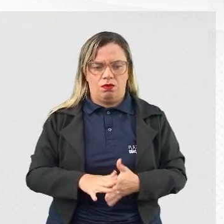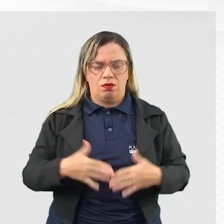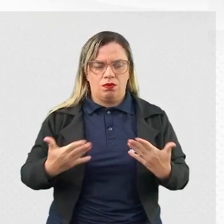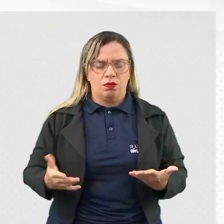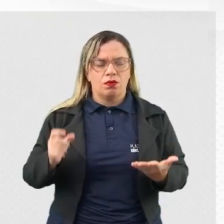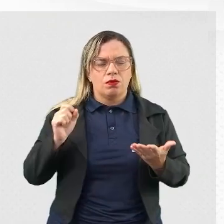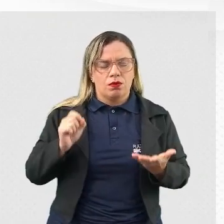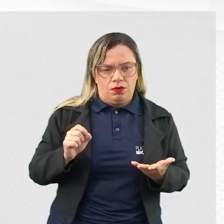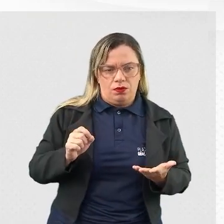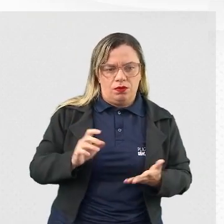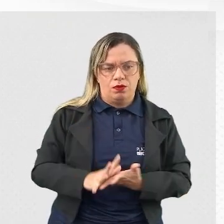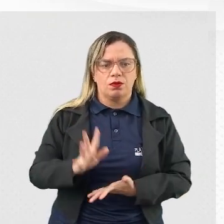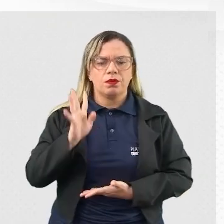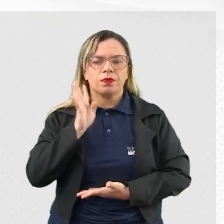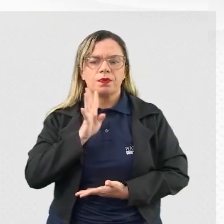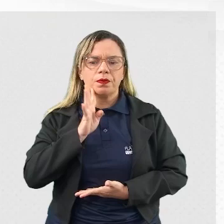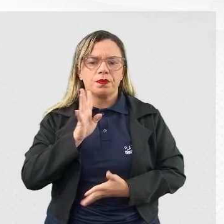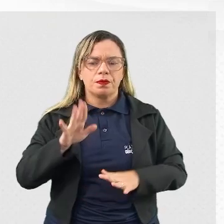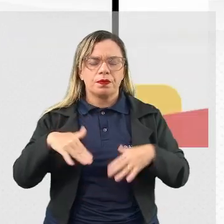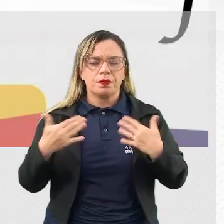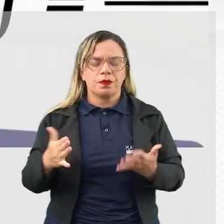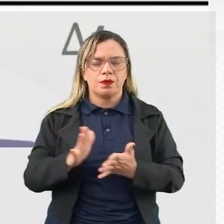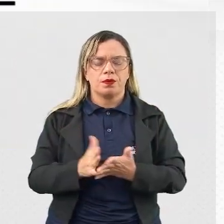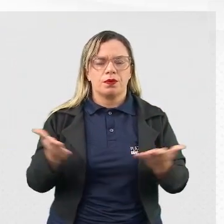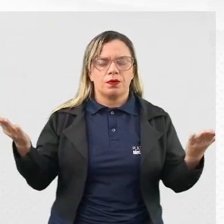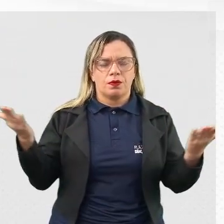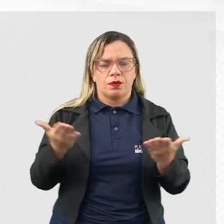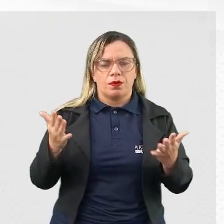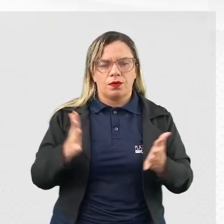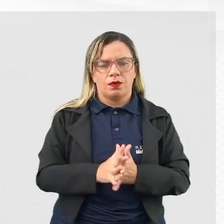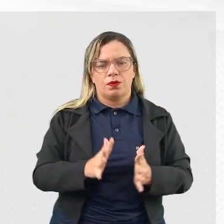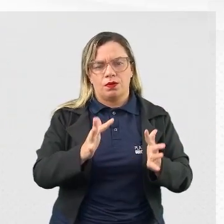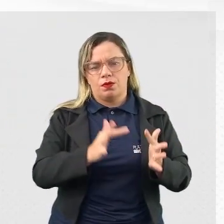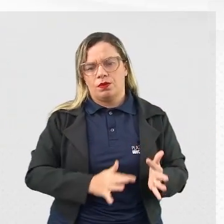horas. Beleza? Então vamos agora para a frequência.